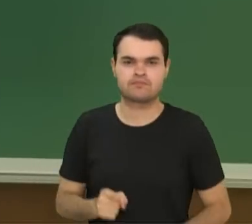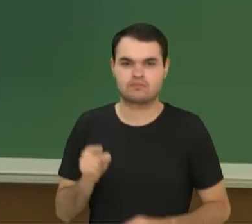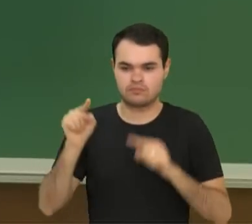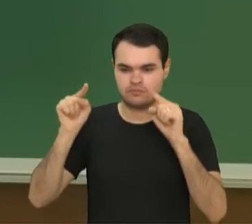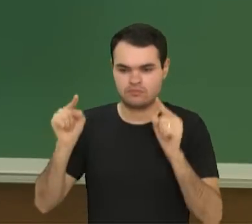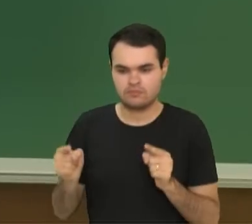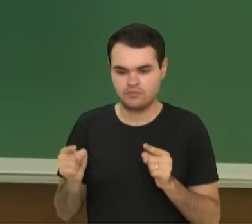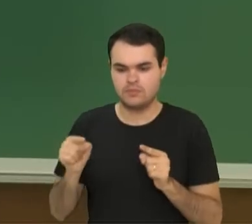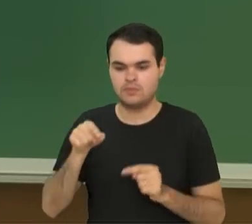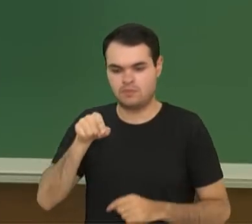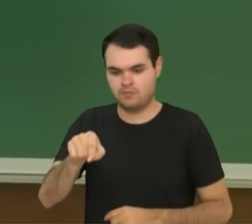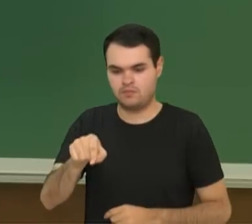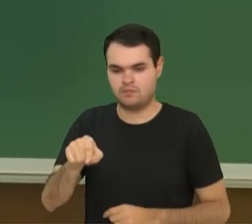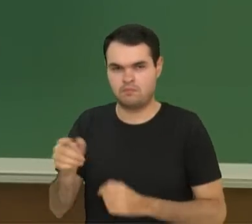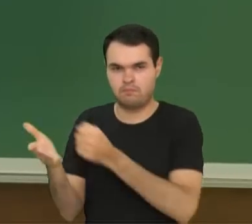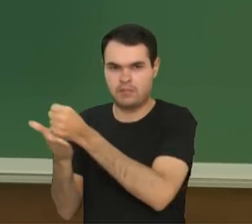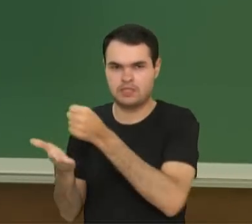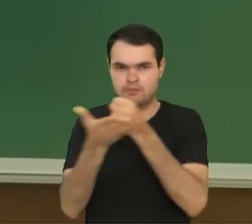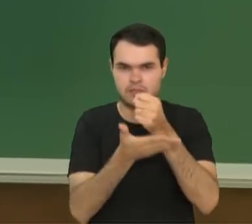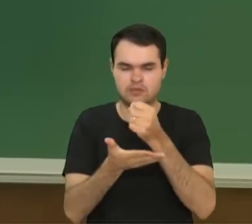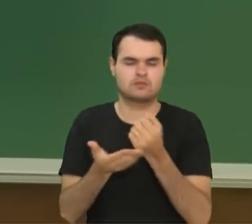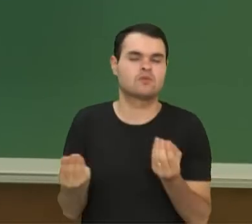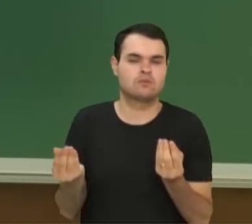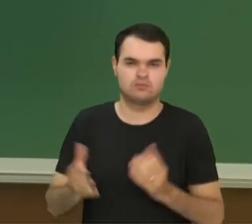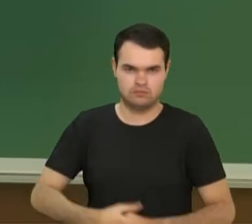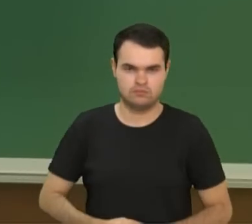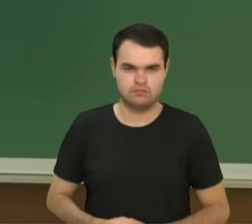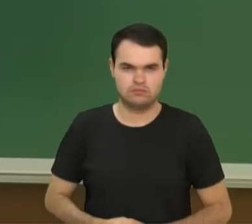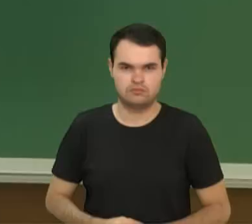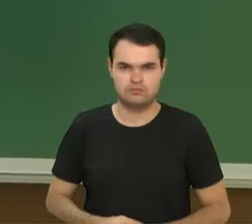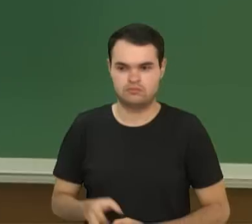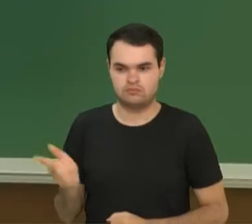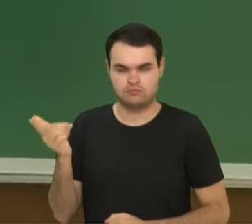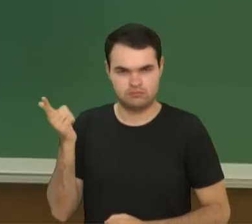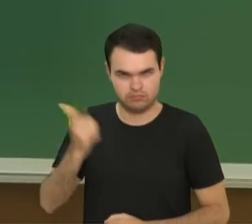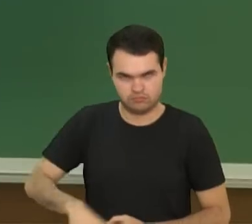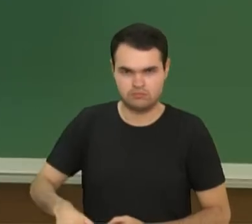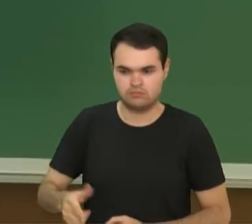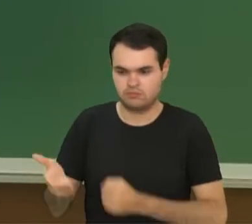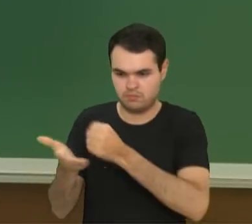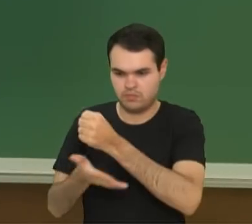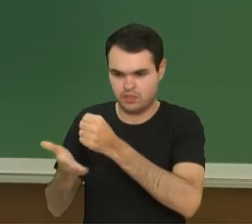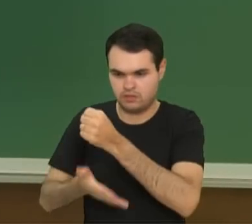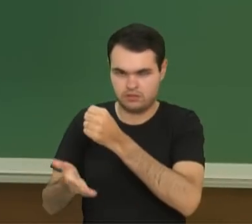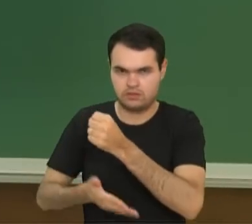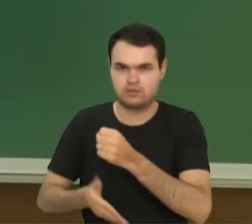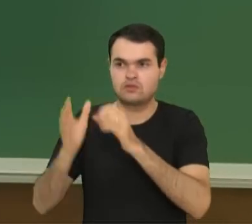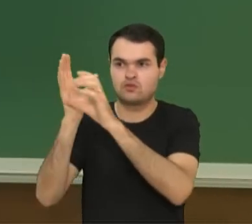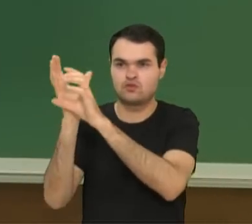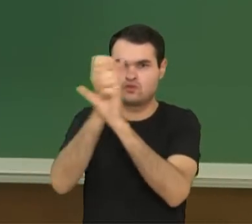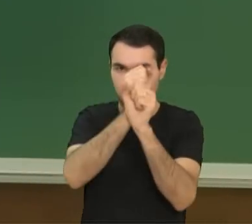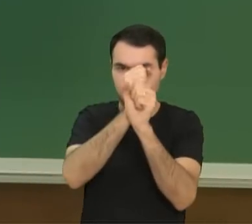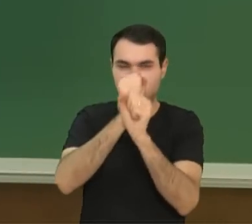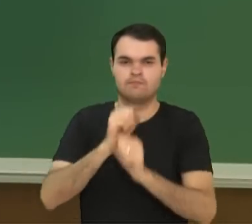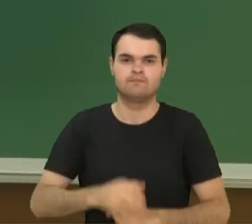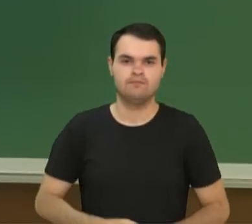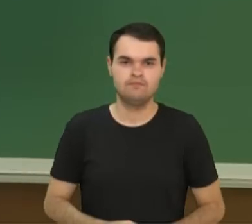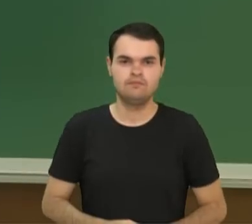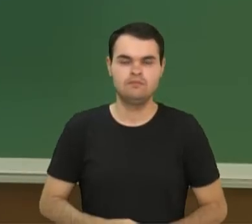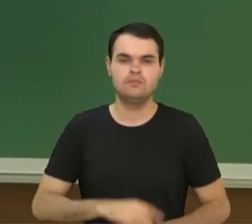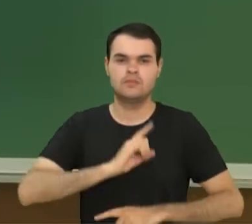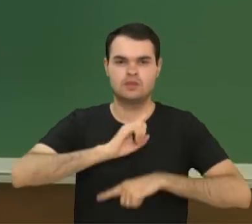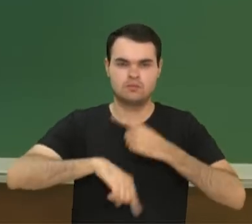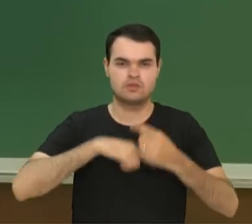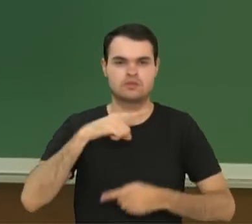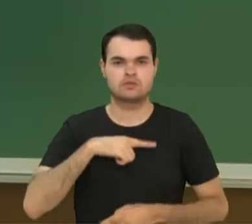Aqui, produto de mesma base. O que a gente tem que fazer? Repete a base e soma os expoentes. Depois nós vamos